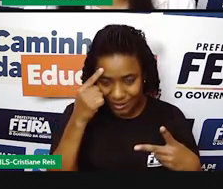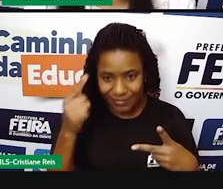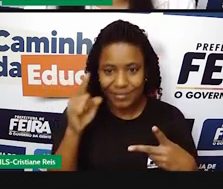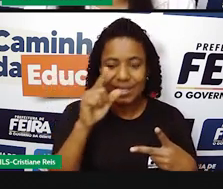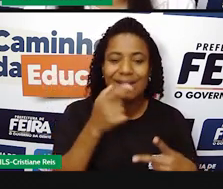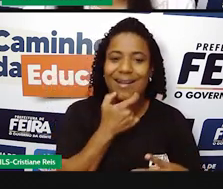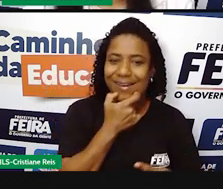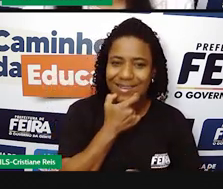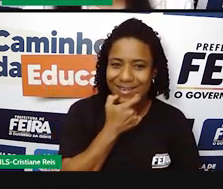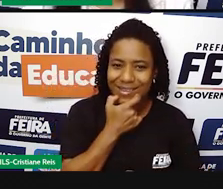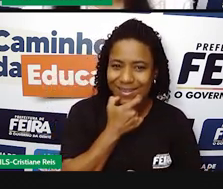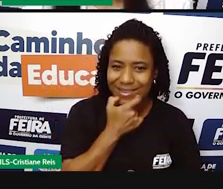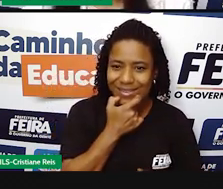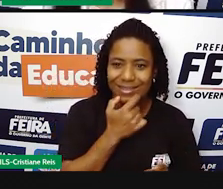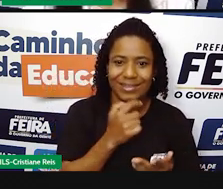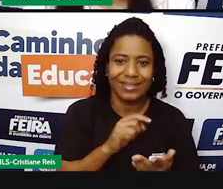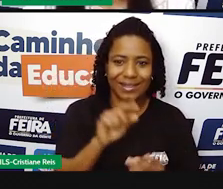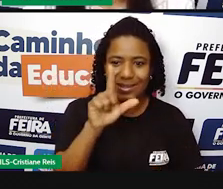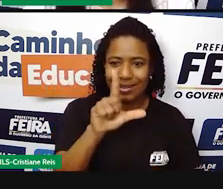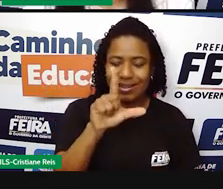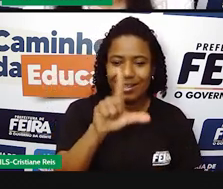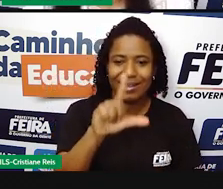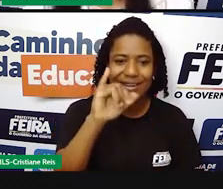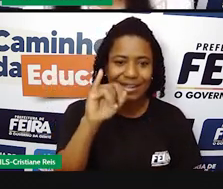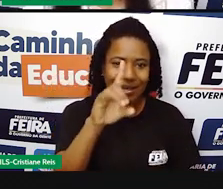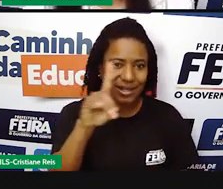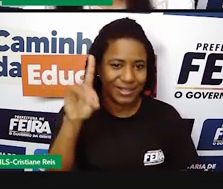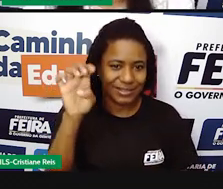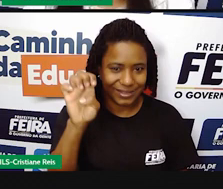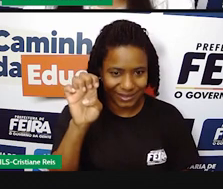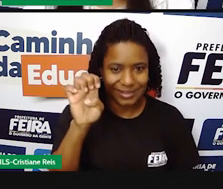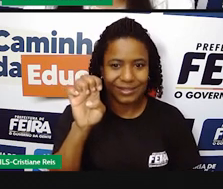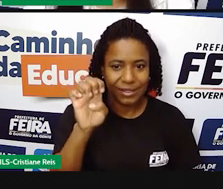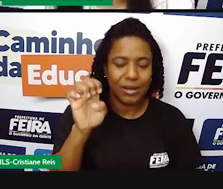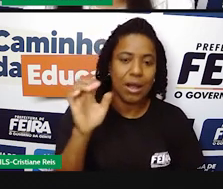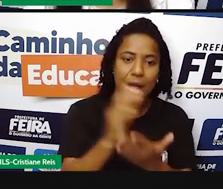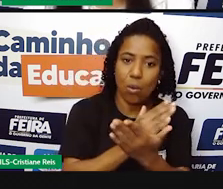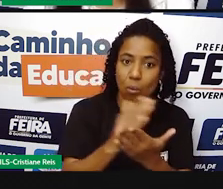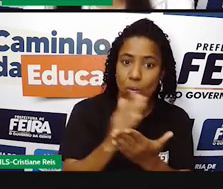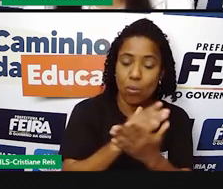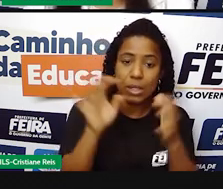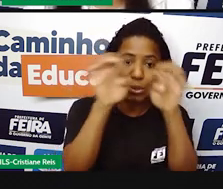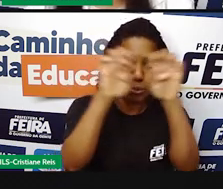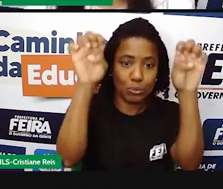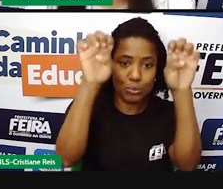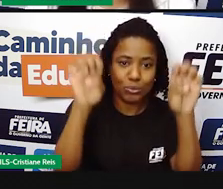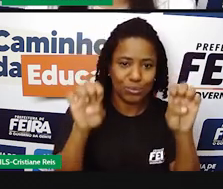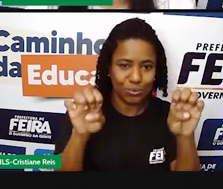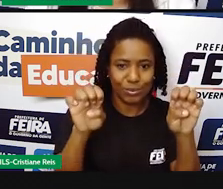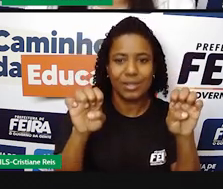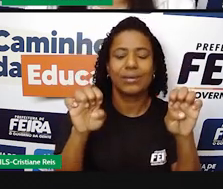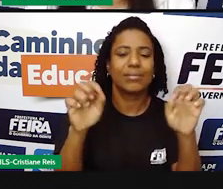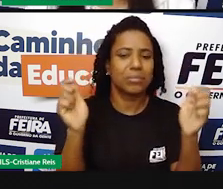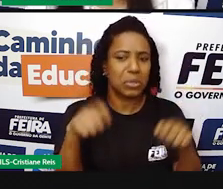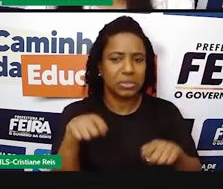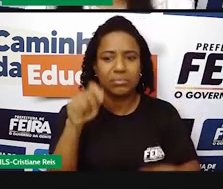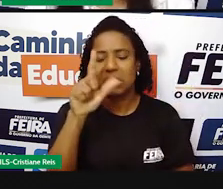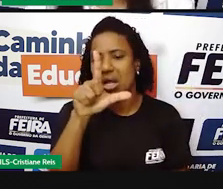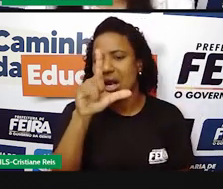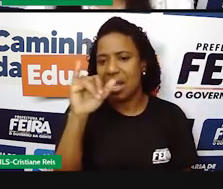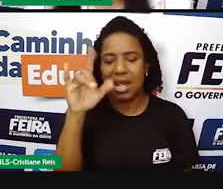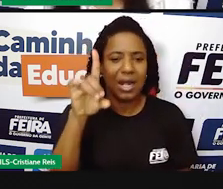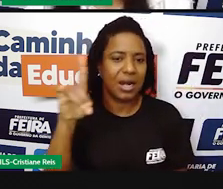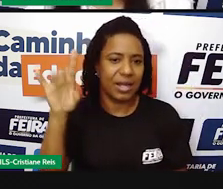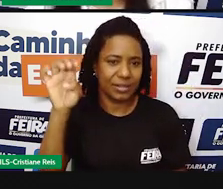em inglês lead, e a gente pode encontrar, né, em algumas estruturas, né, tanto essa palavra lead